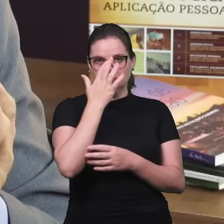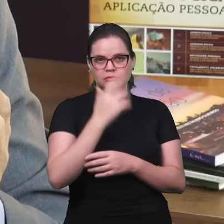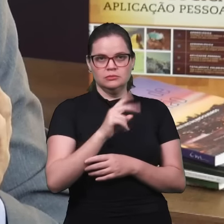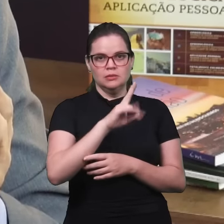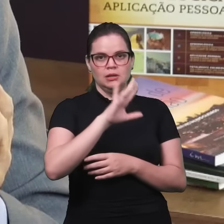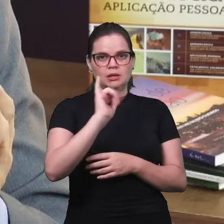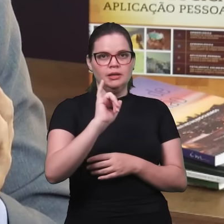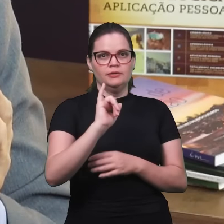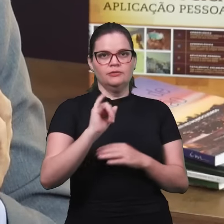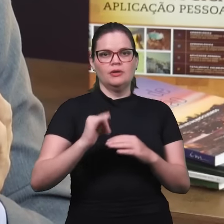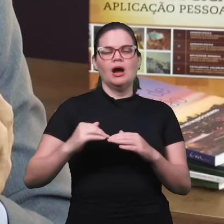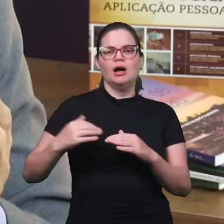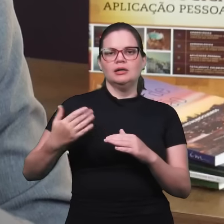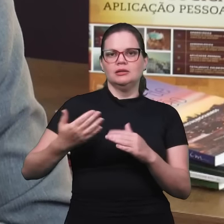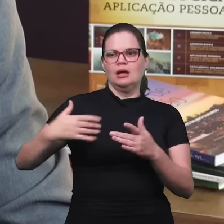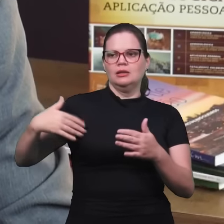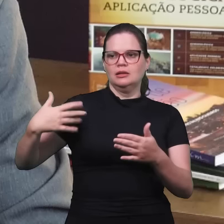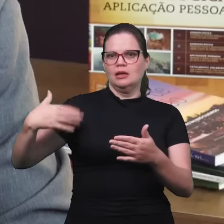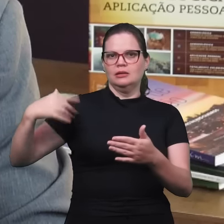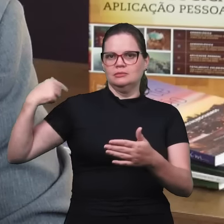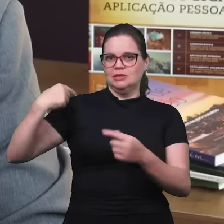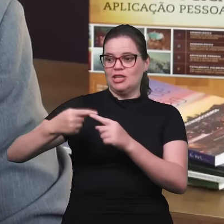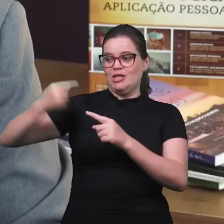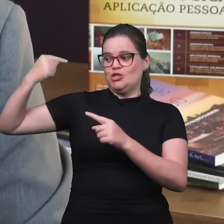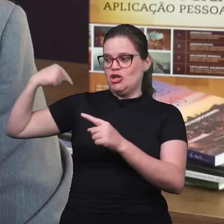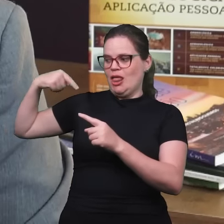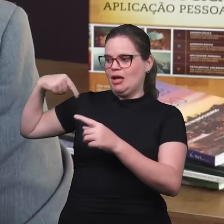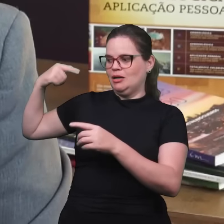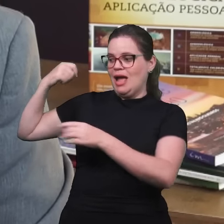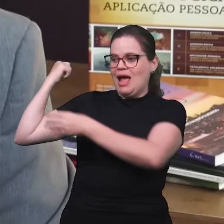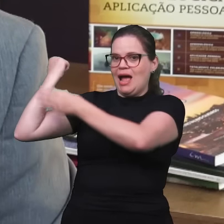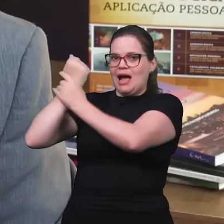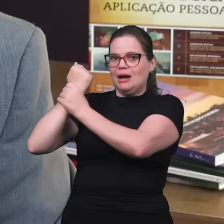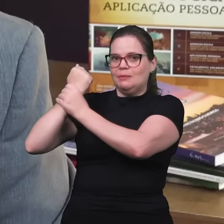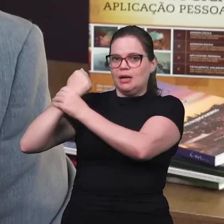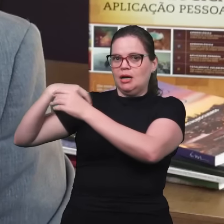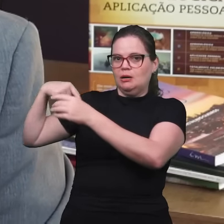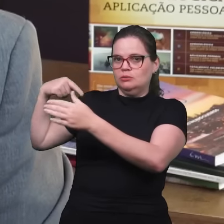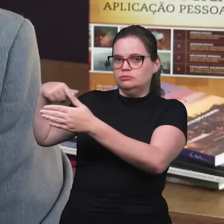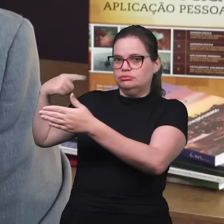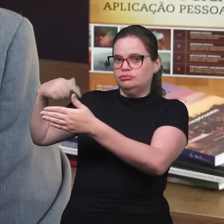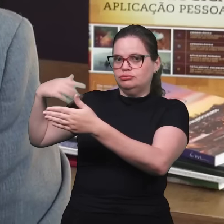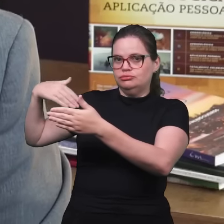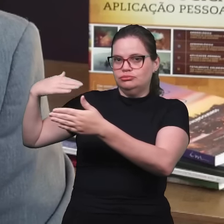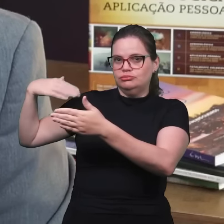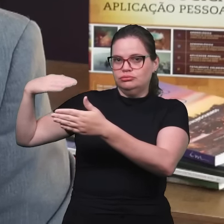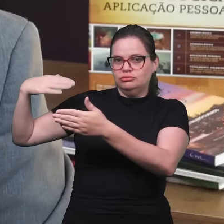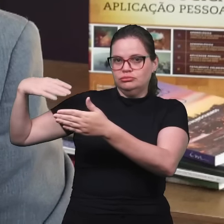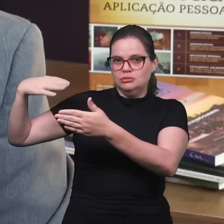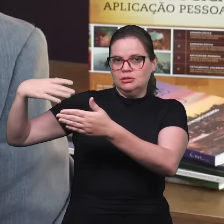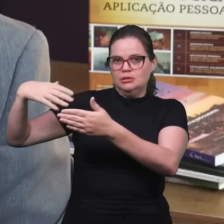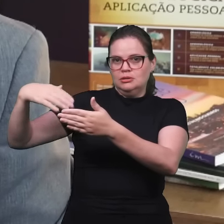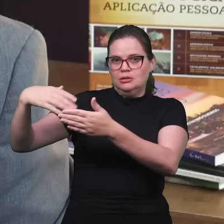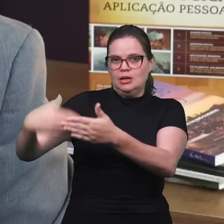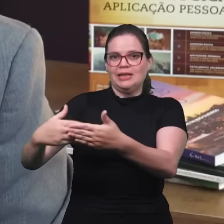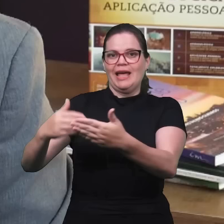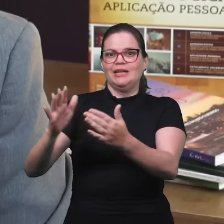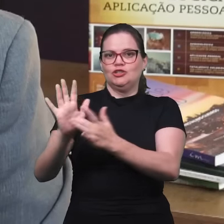subindo, né? Cronologicamente, o tempo vai passando, em ordem crescente, nós podemos dizer assim, no tempo.